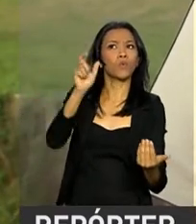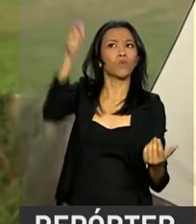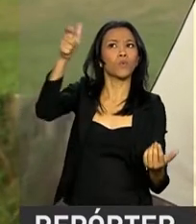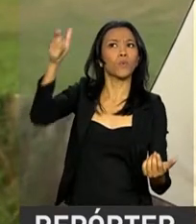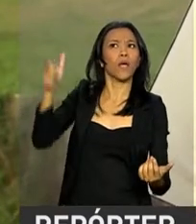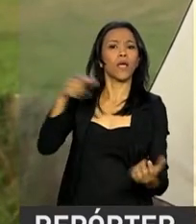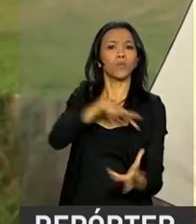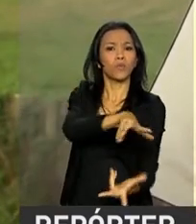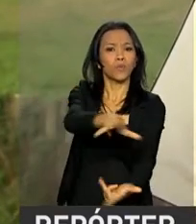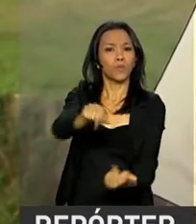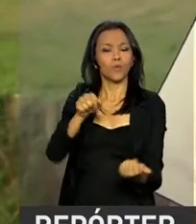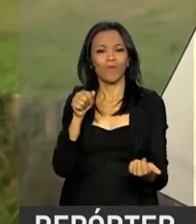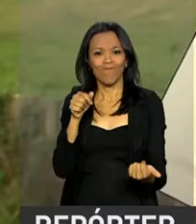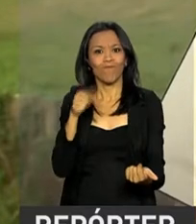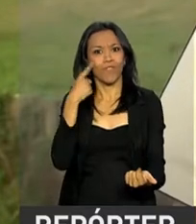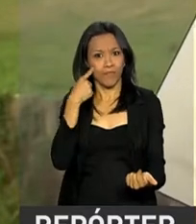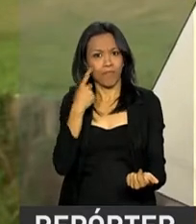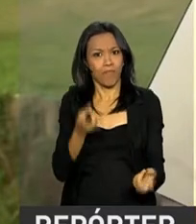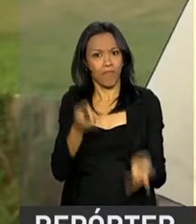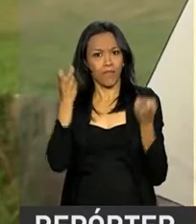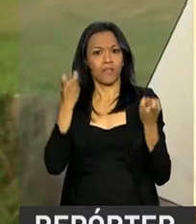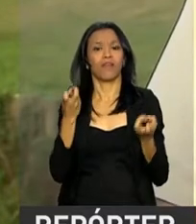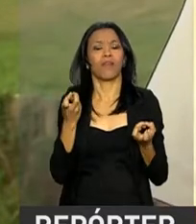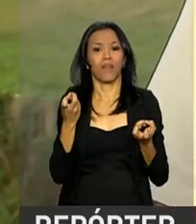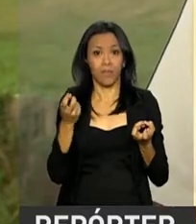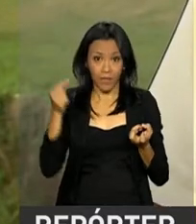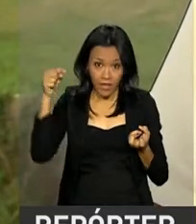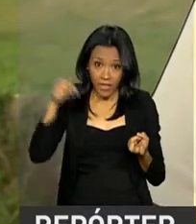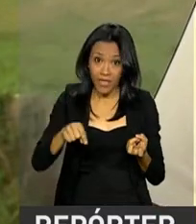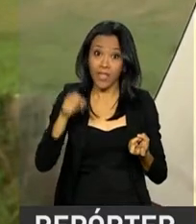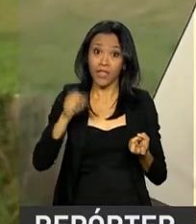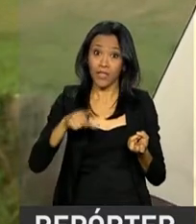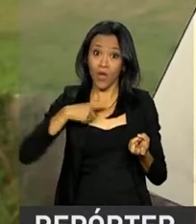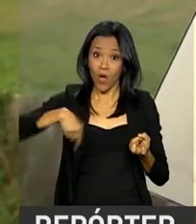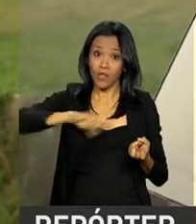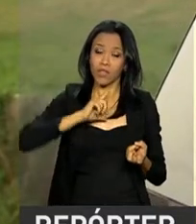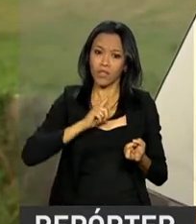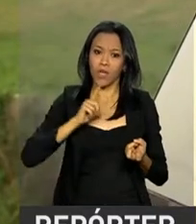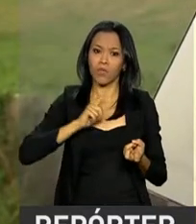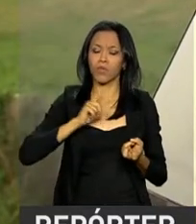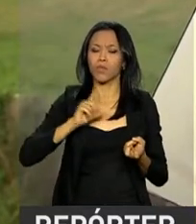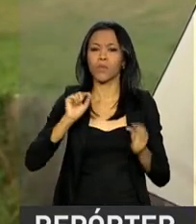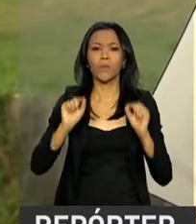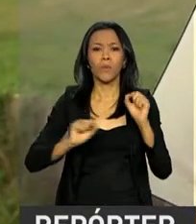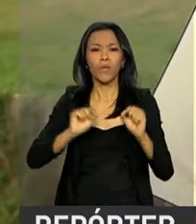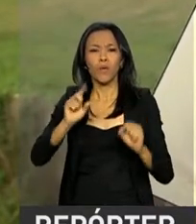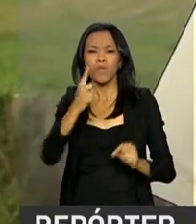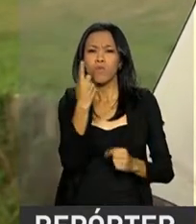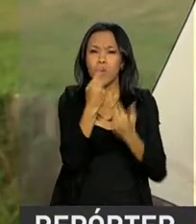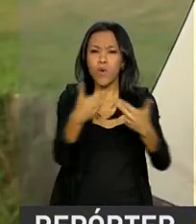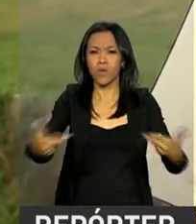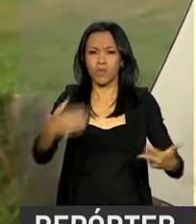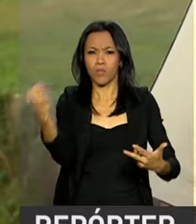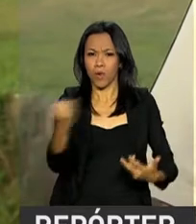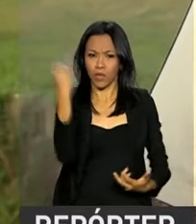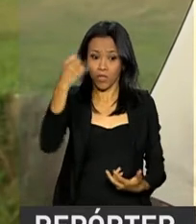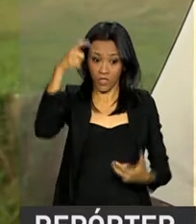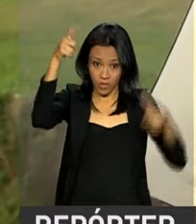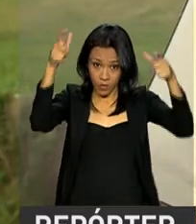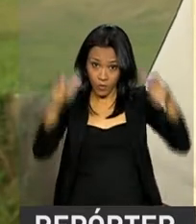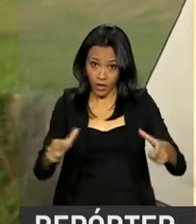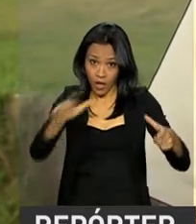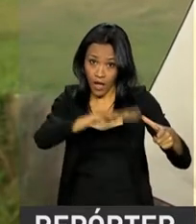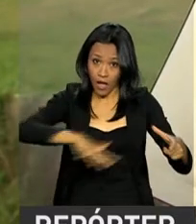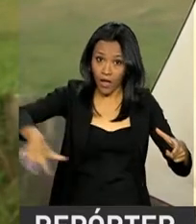pelo planeta você vê o tamanho você ver a diversidade que nós temos e você repara uma coisa importante pantanal ainda está